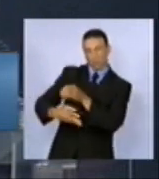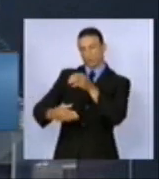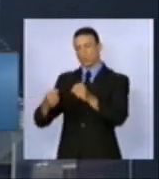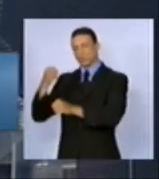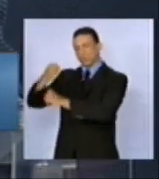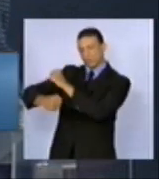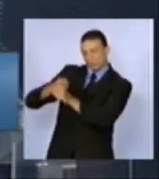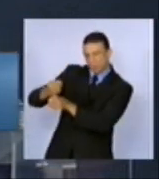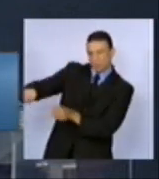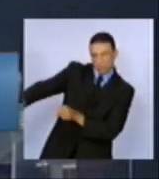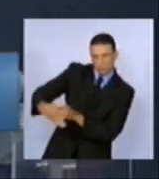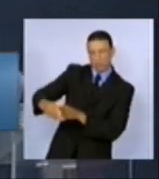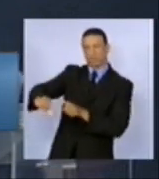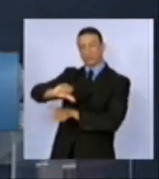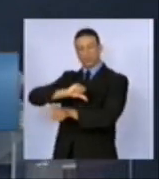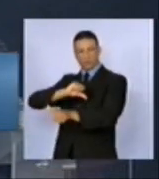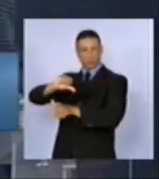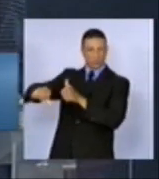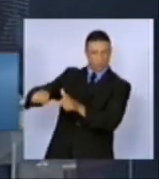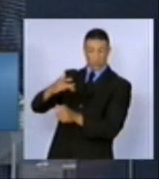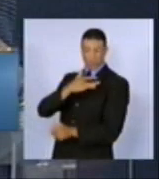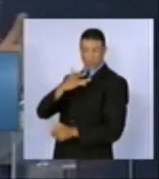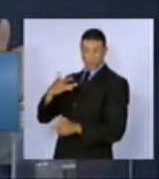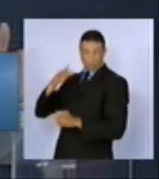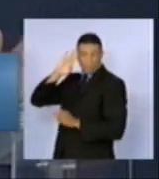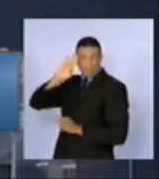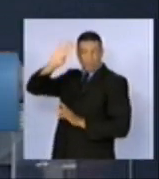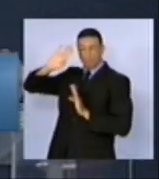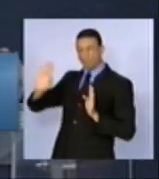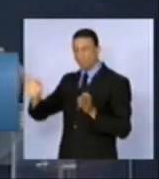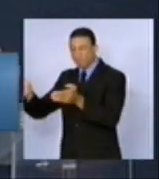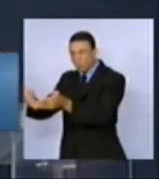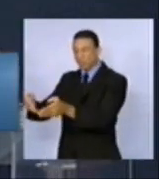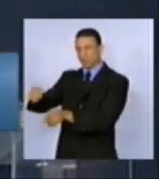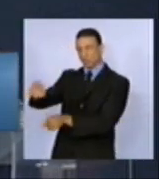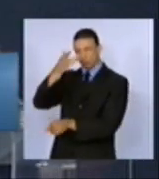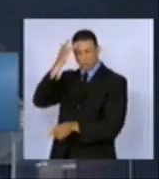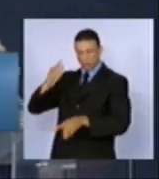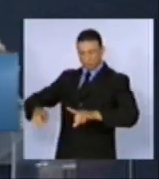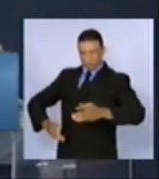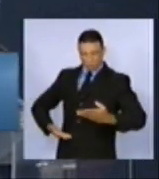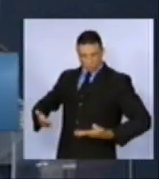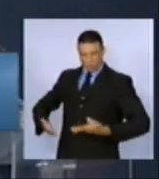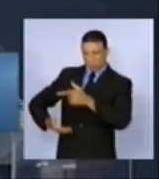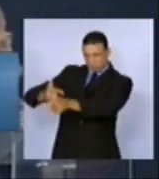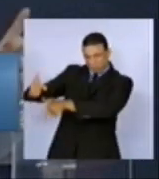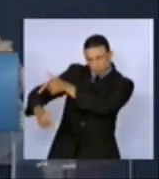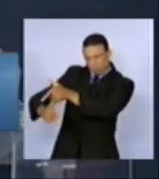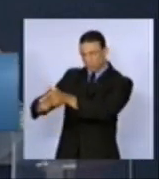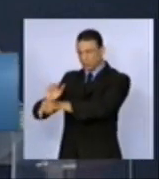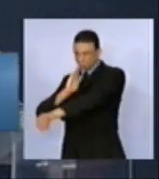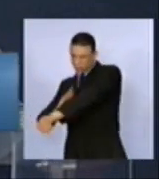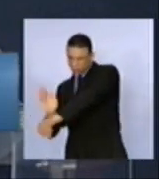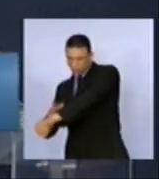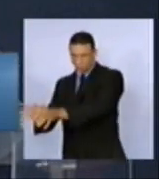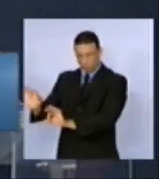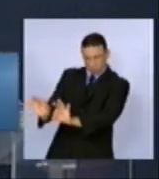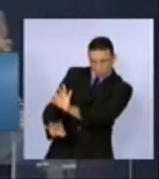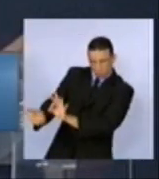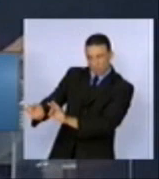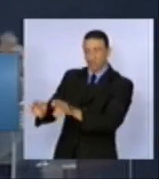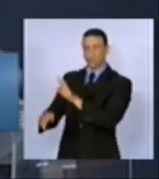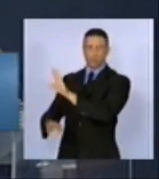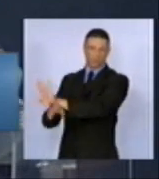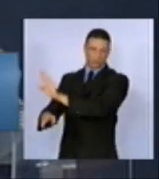preocupações relacionadas à saúde e à práticas do Trabalhador eh na na cana na produção de cana